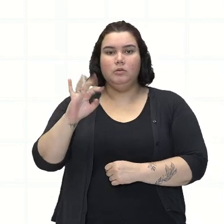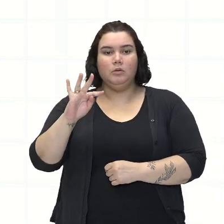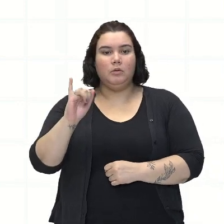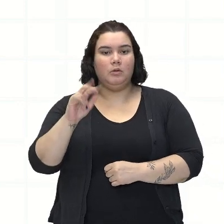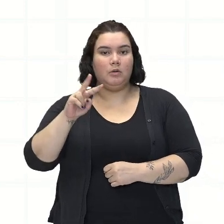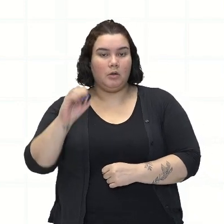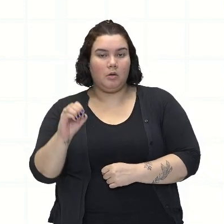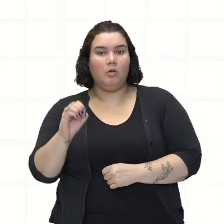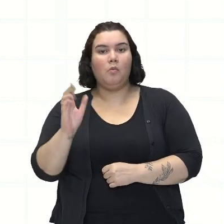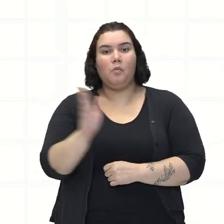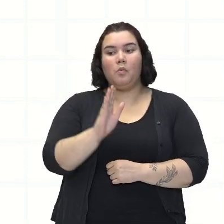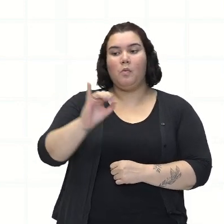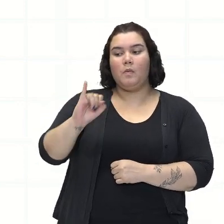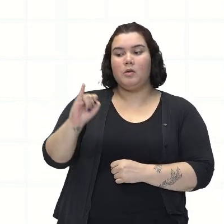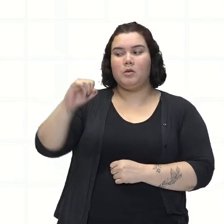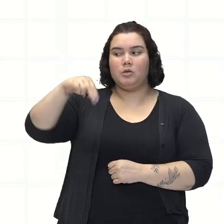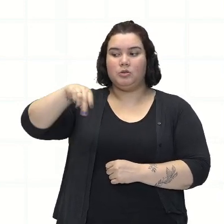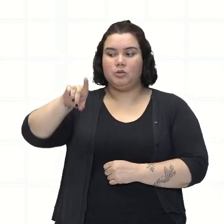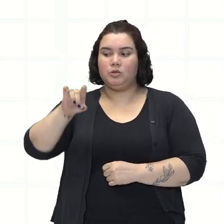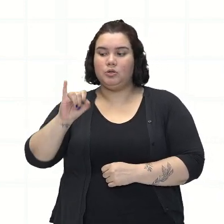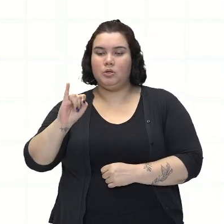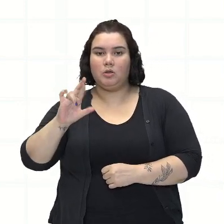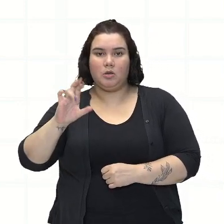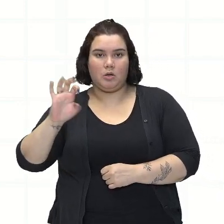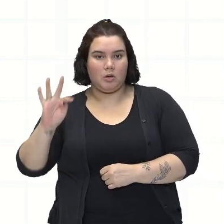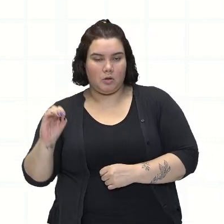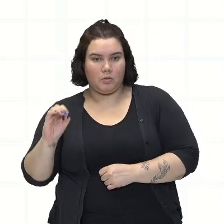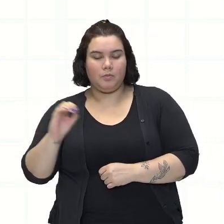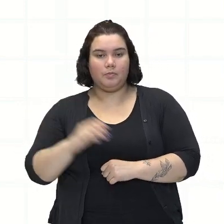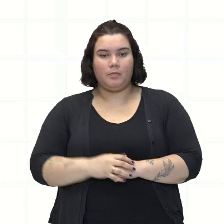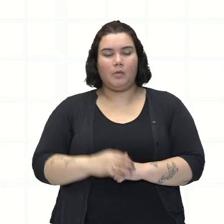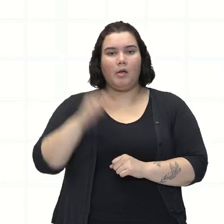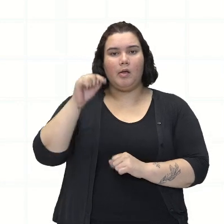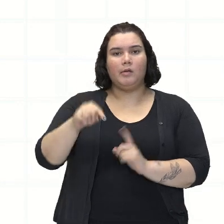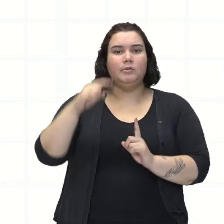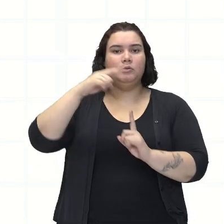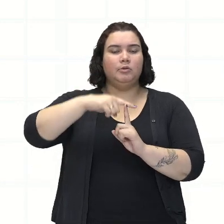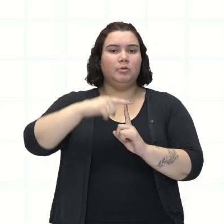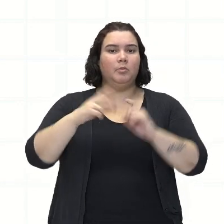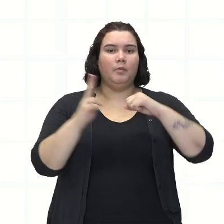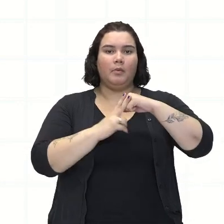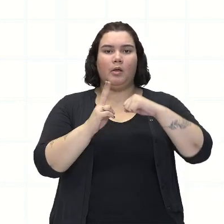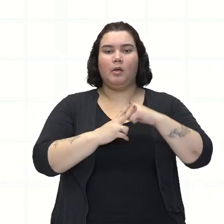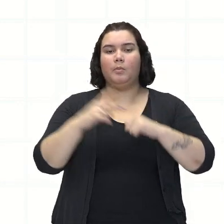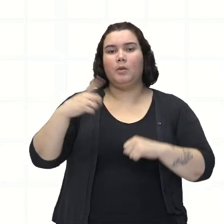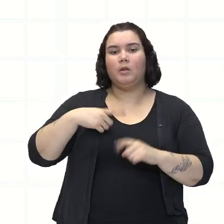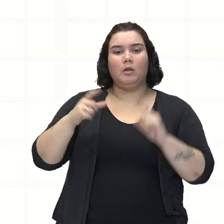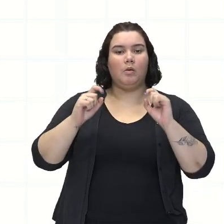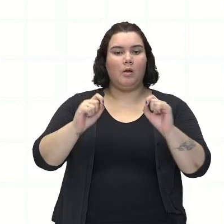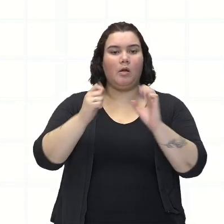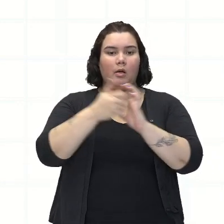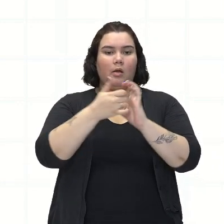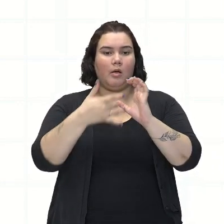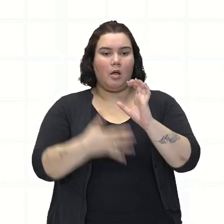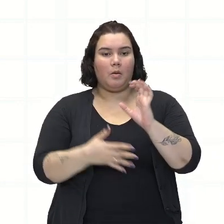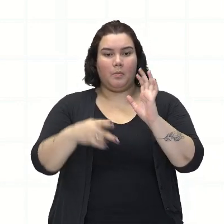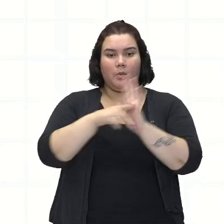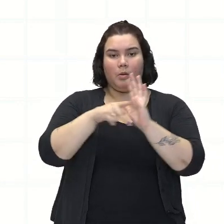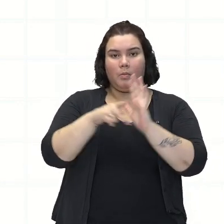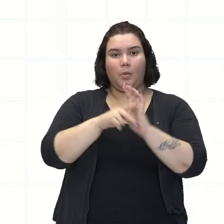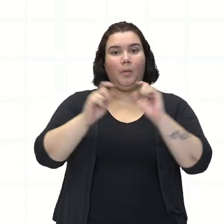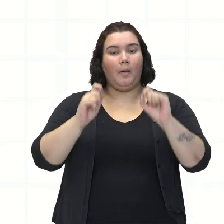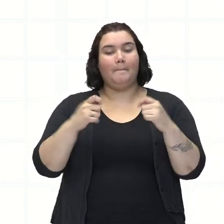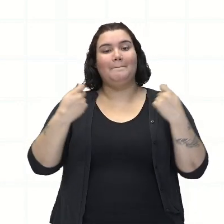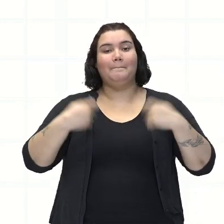o conceito. O verbo transitivo indireto tem como característica a